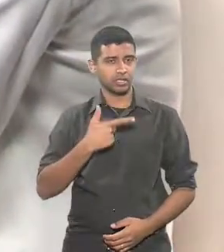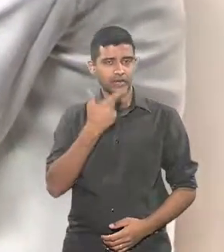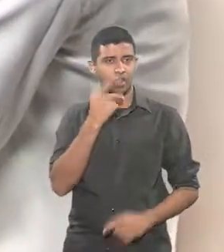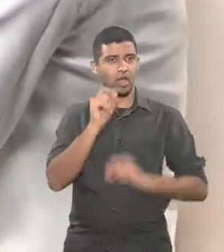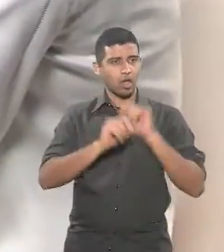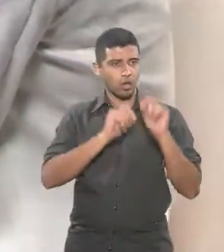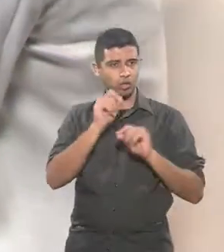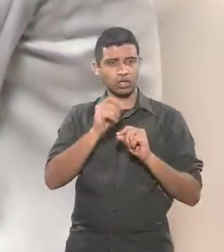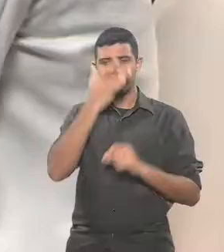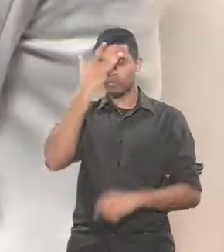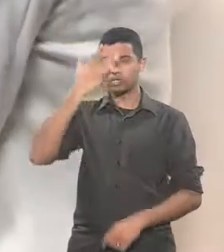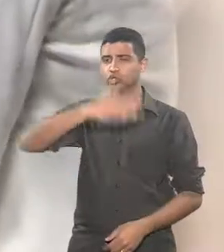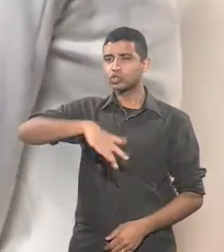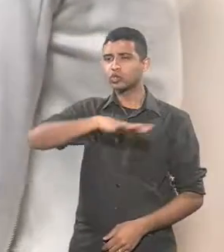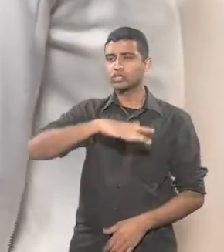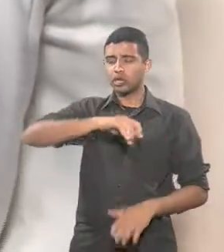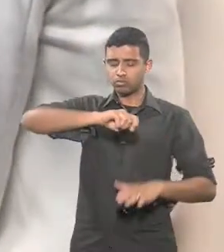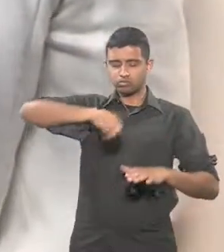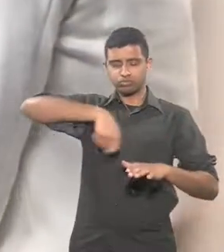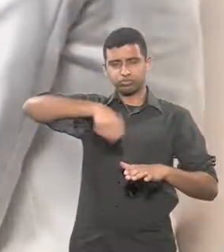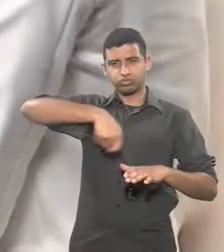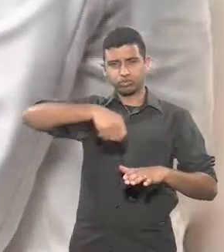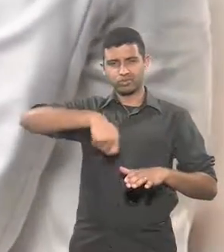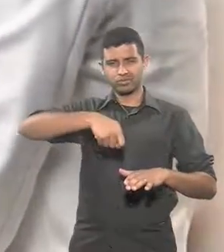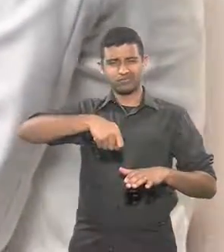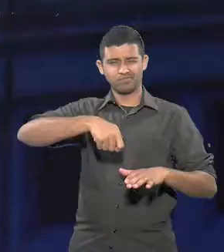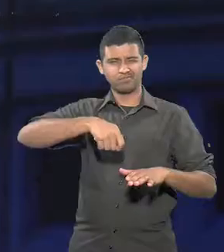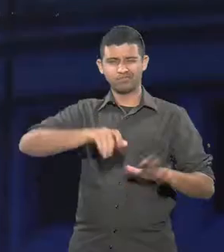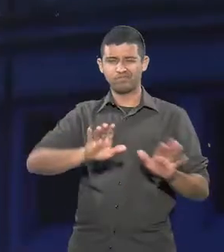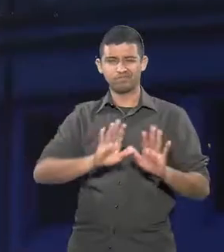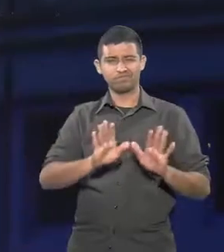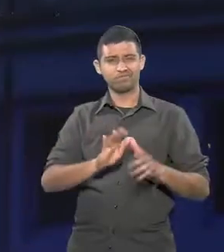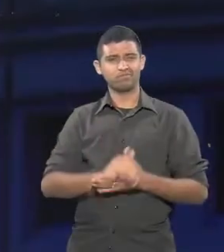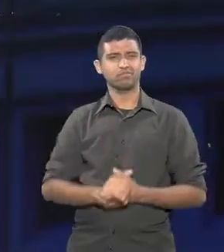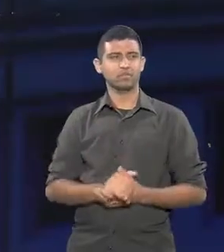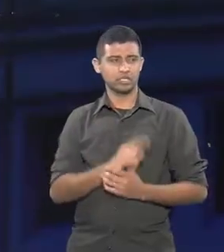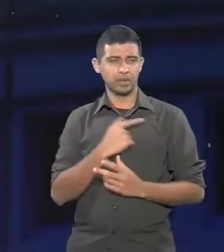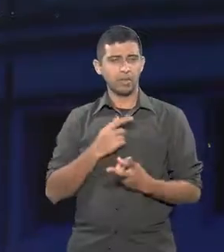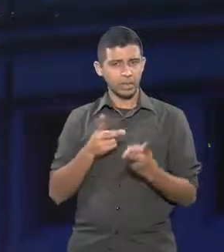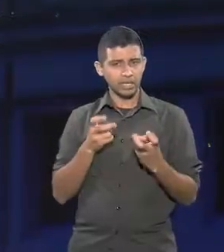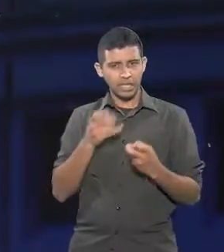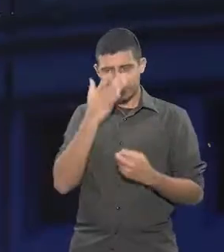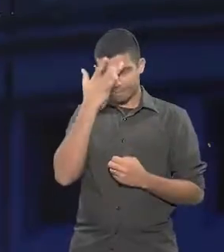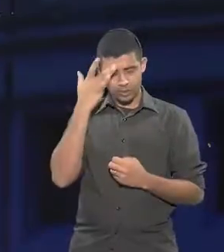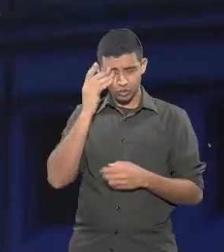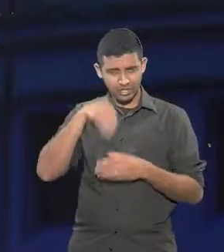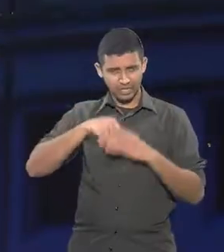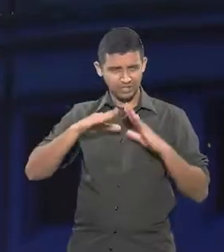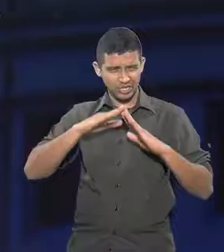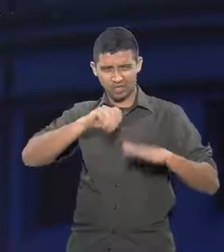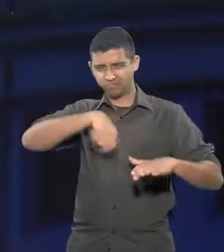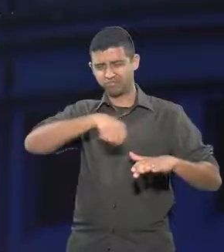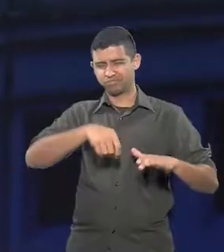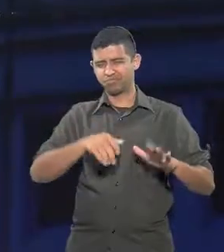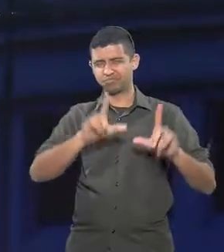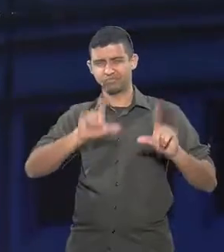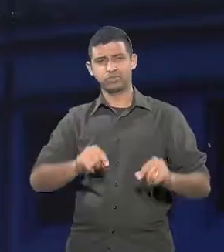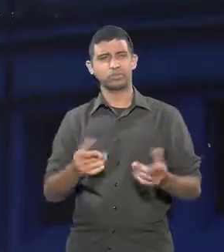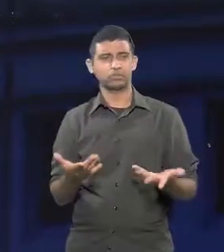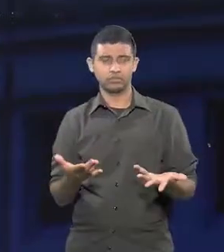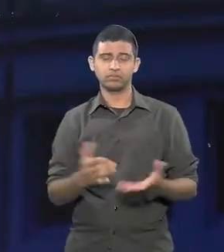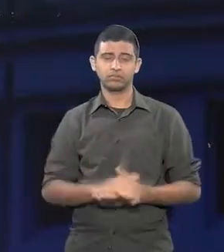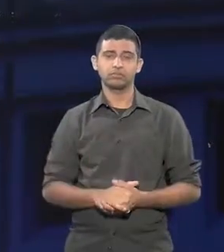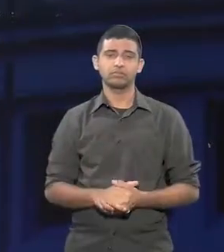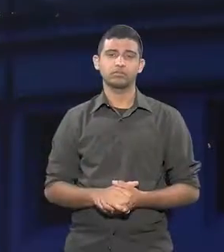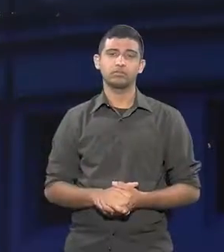sobre esse fator das pessoas estarem cozinhando menos em casa. Você percebe isso? As pessoas estão cozinhando menos em casa? Sim.